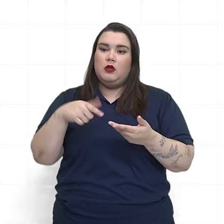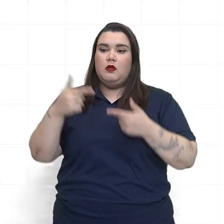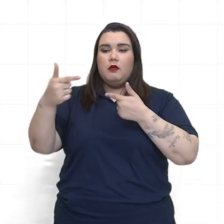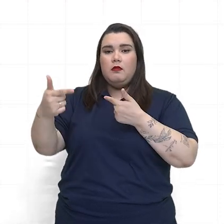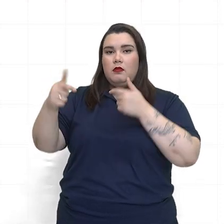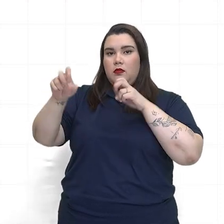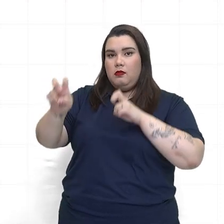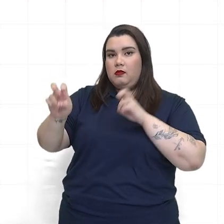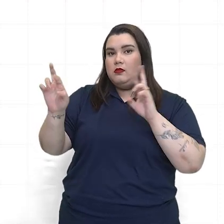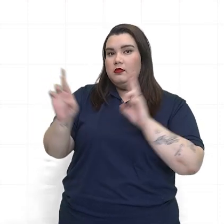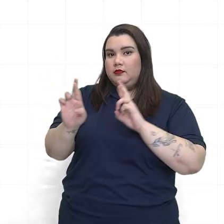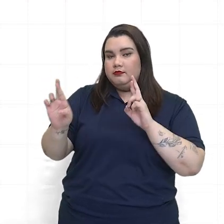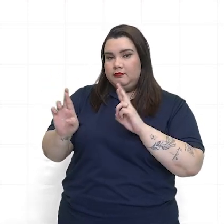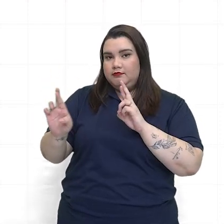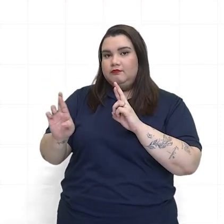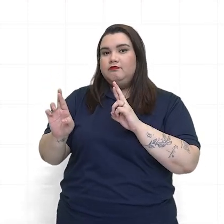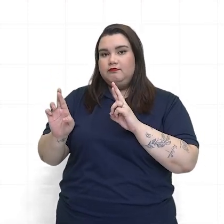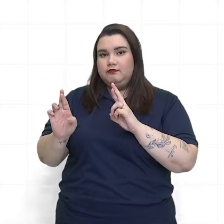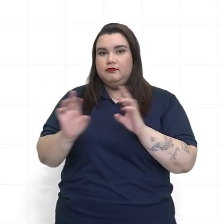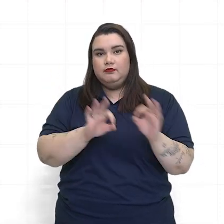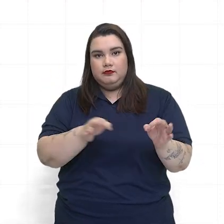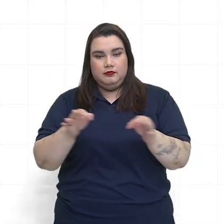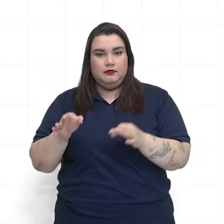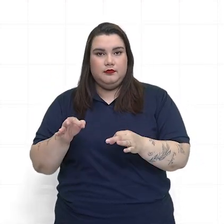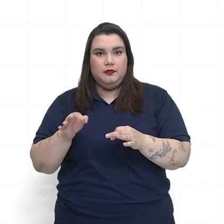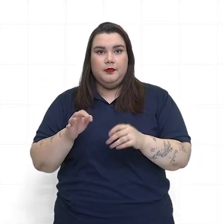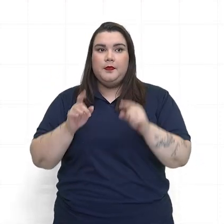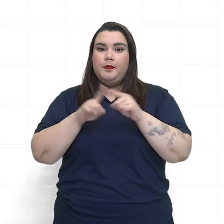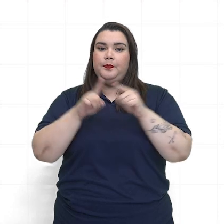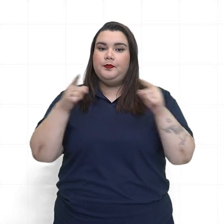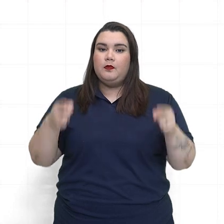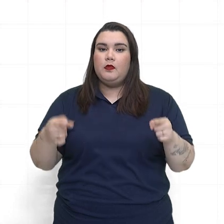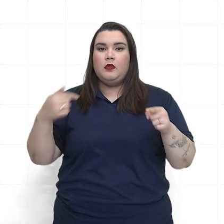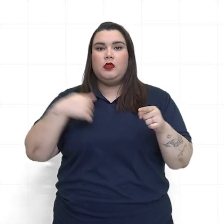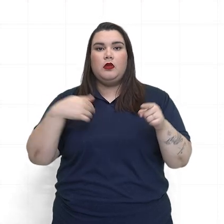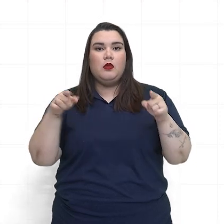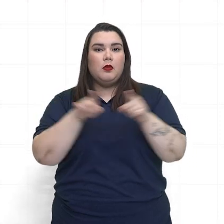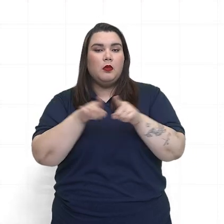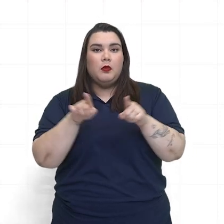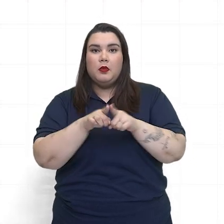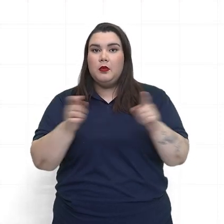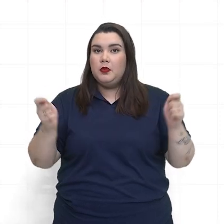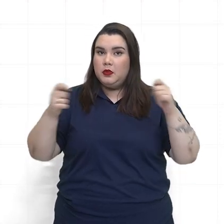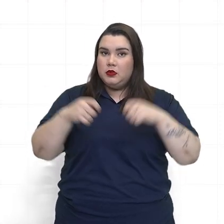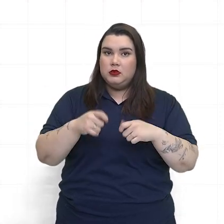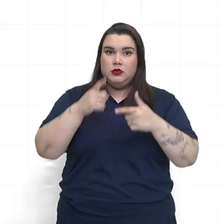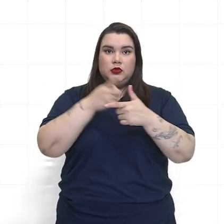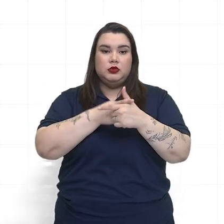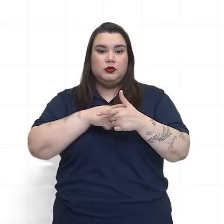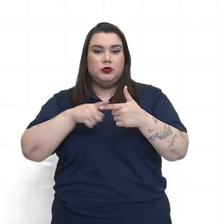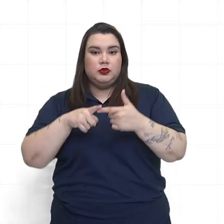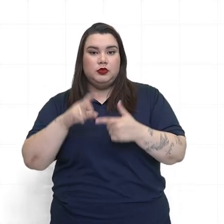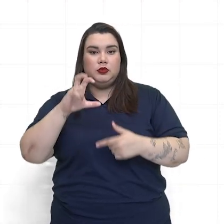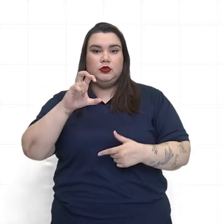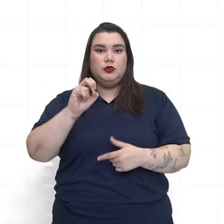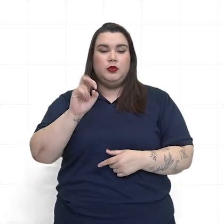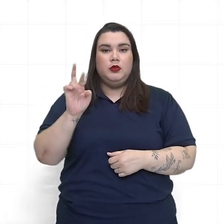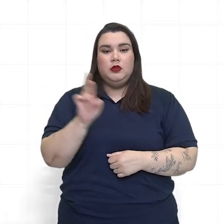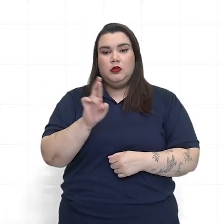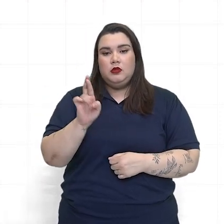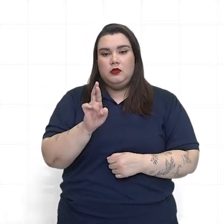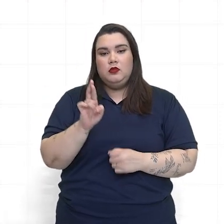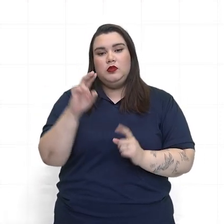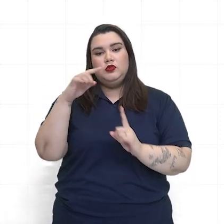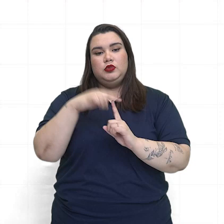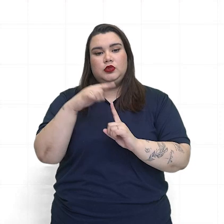R$ 25 vai para cada pessoa. Mas eu também poderia dividir esses R$ 50, né, de